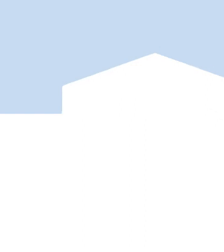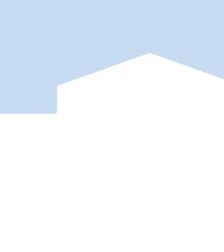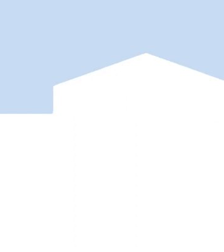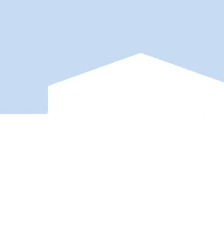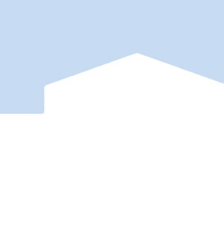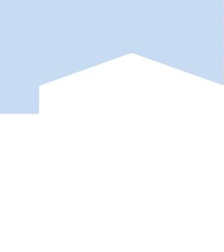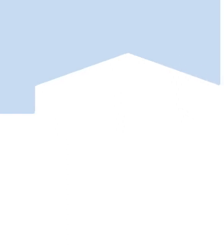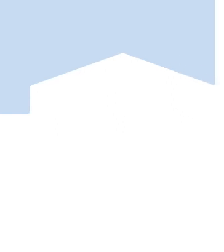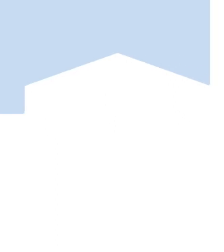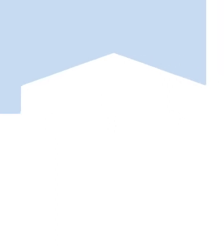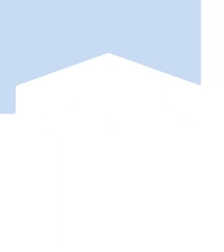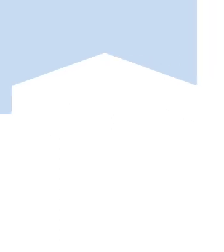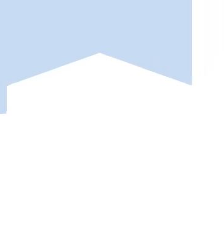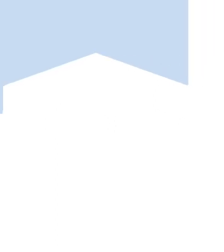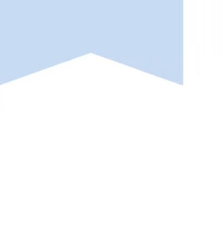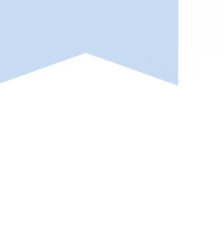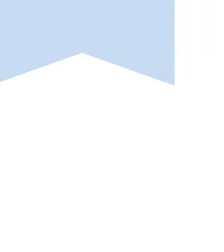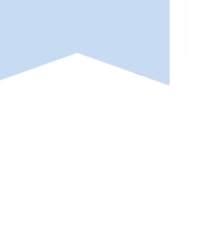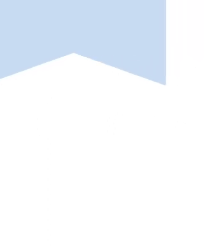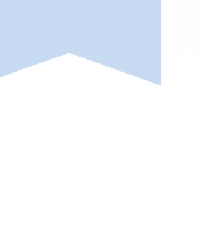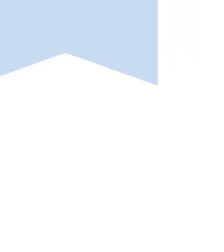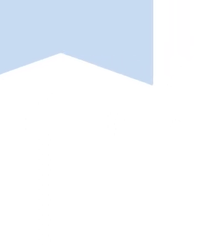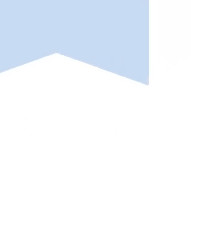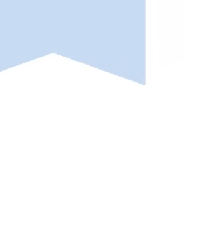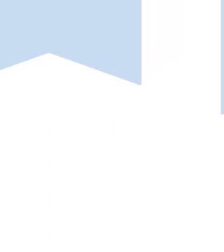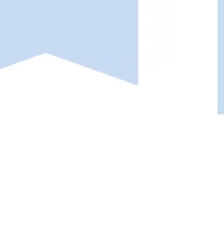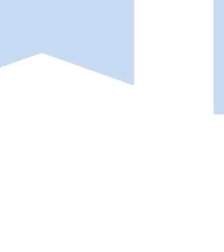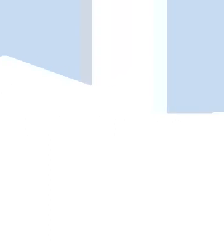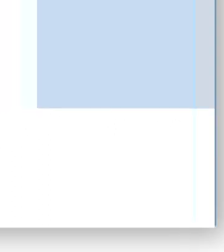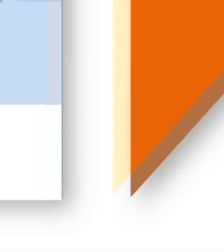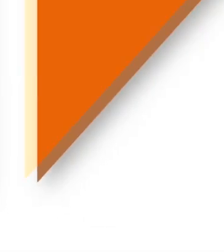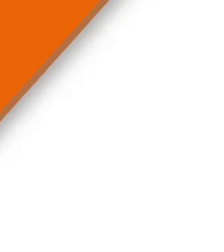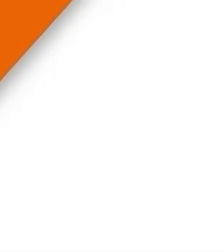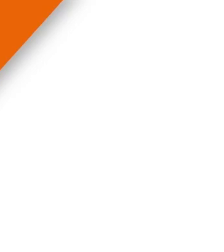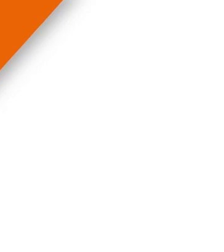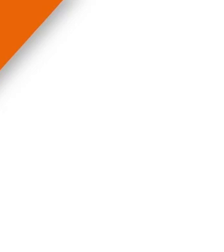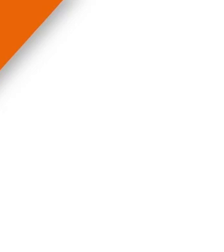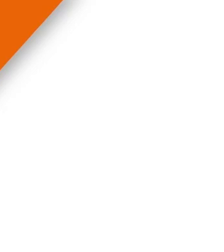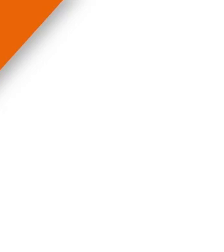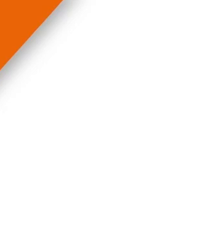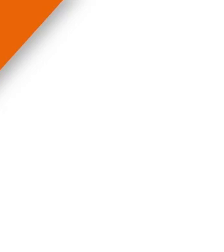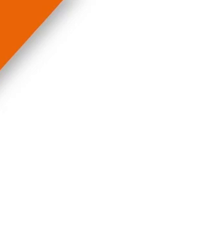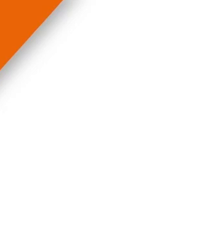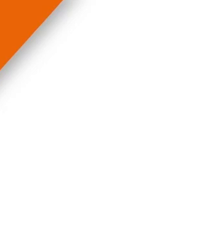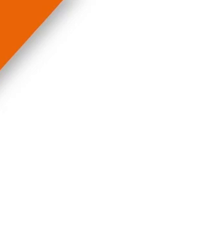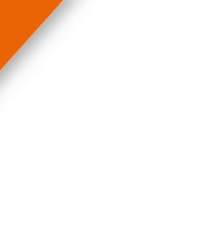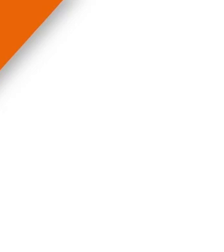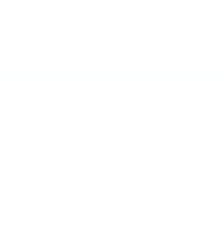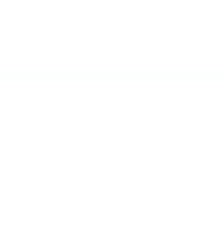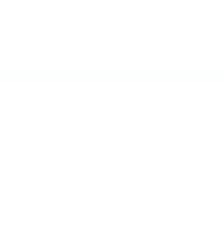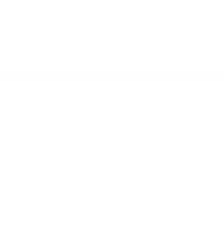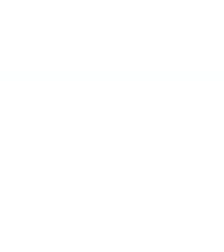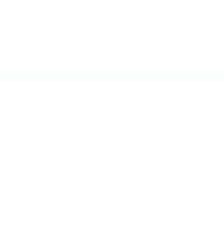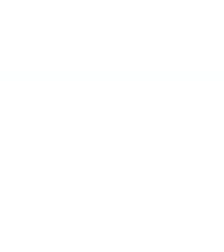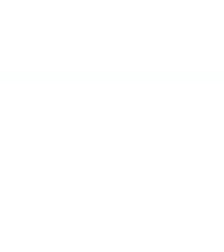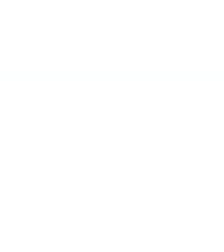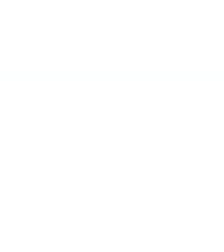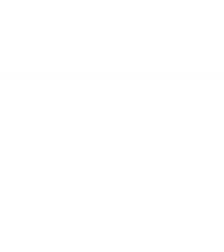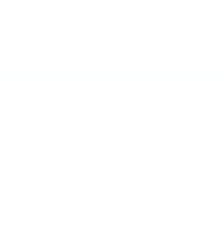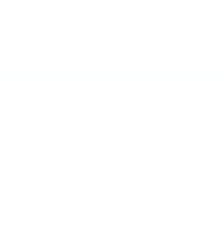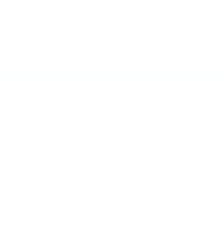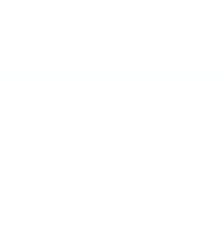Tratar de coisas sérias. Sim, tratar de coisas sérias. Eu perceber que, se calhar porque também olho um bocadinho, porque a minha caminhada na congregação começou exatamente no